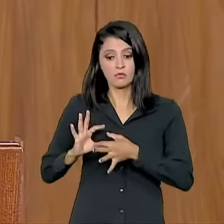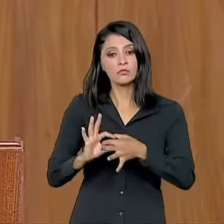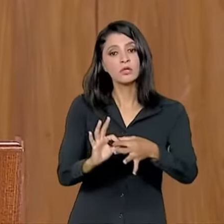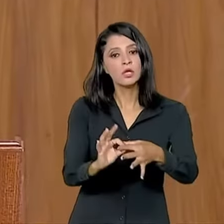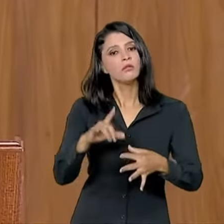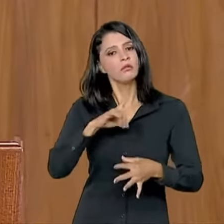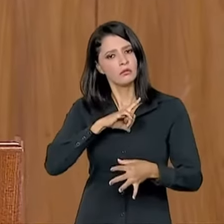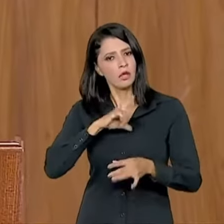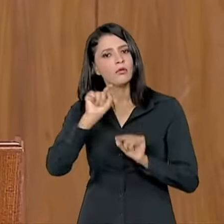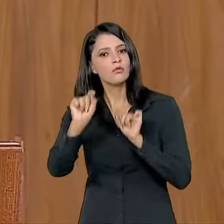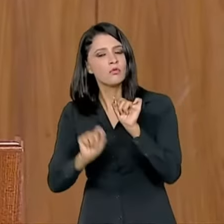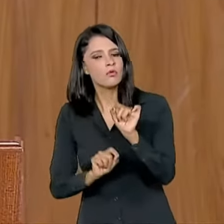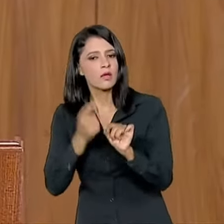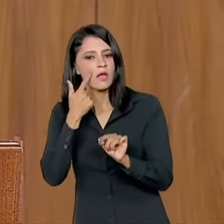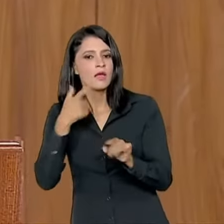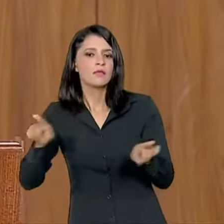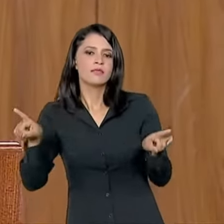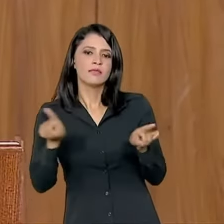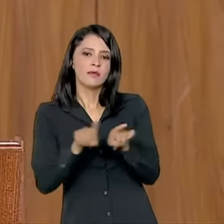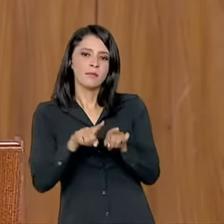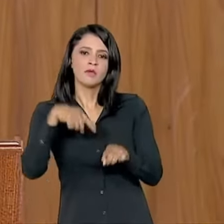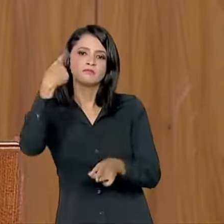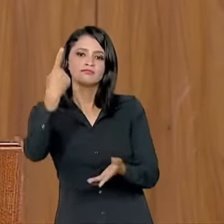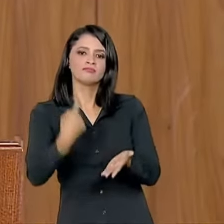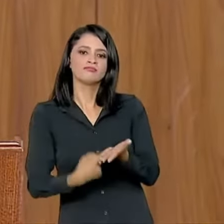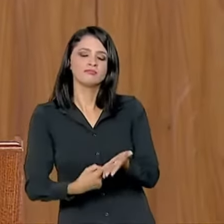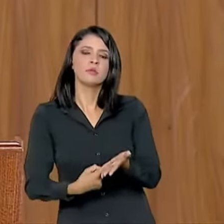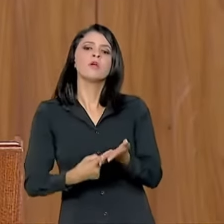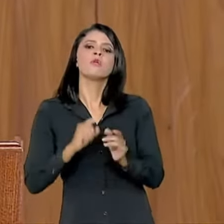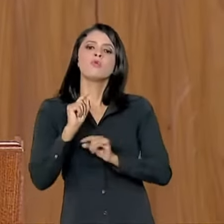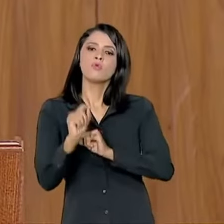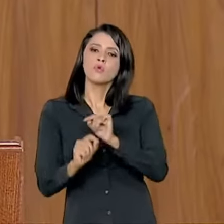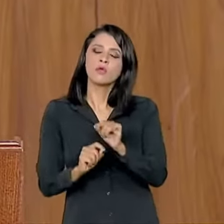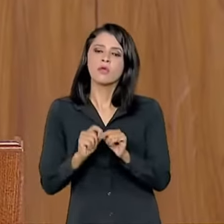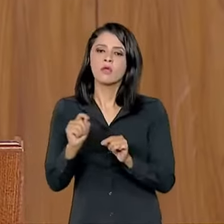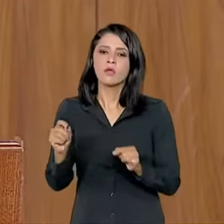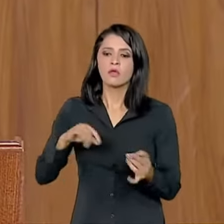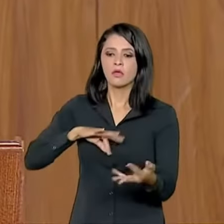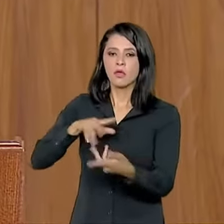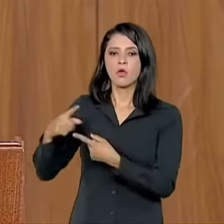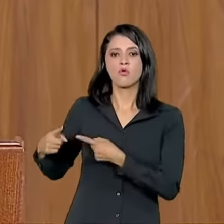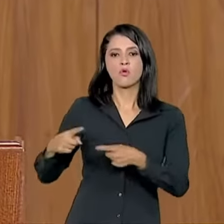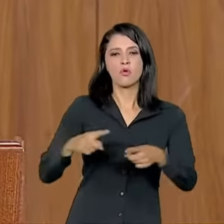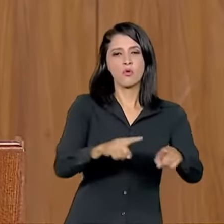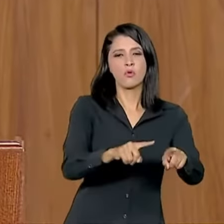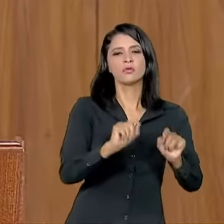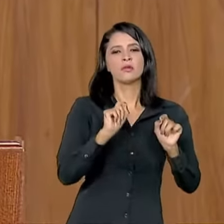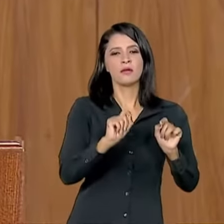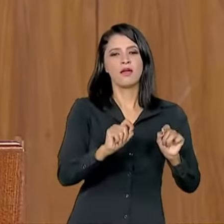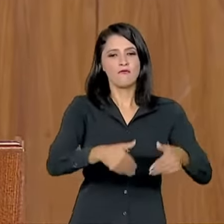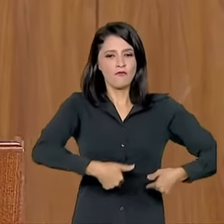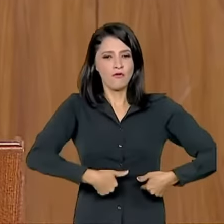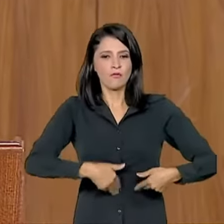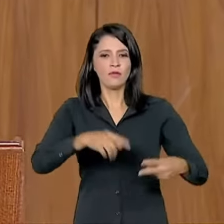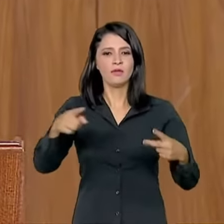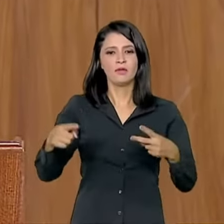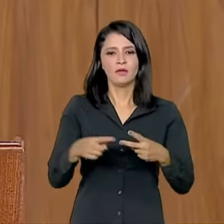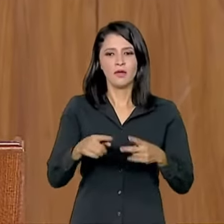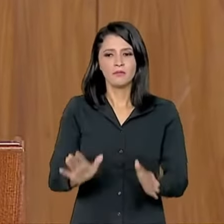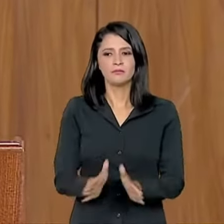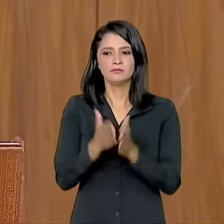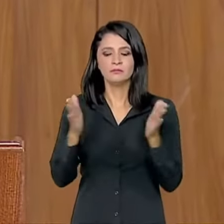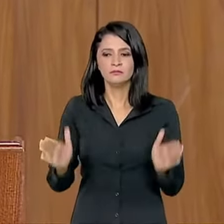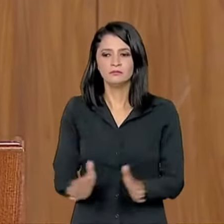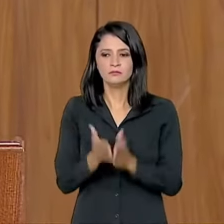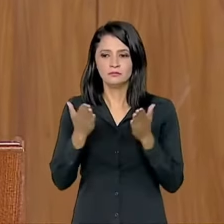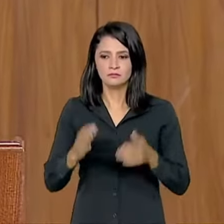enquadra-se o lançamento de uma aliança global contra a fome e a pobreza. Neste